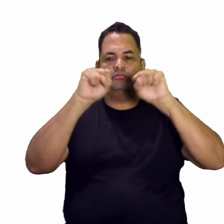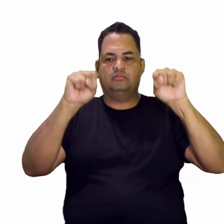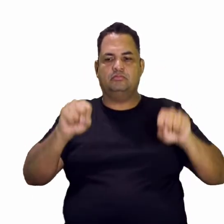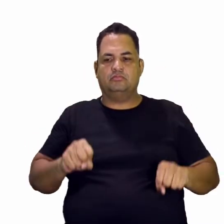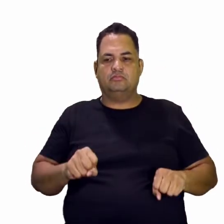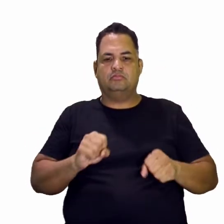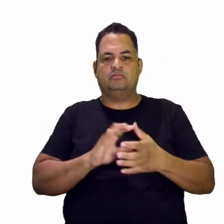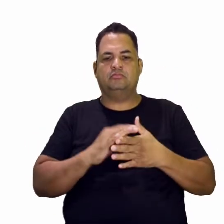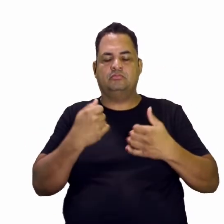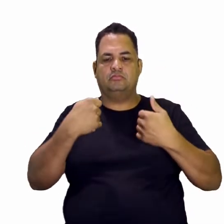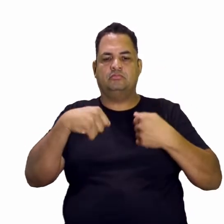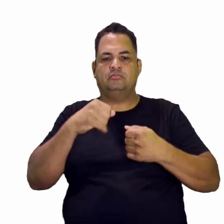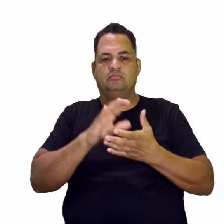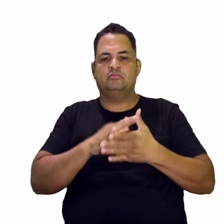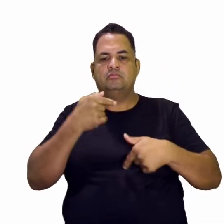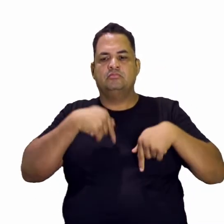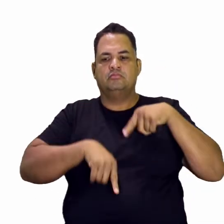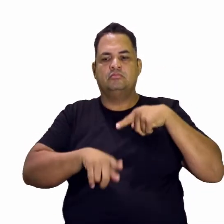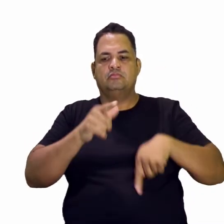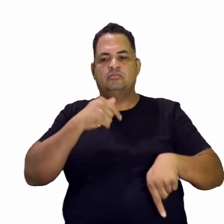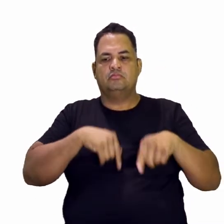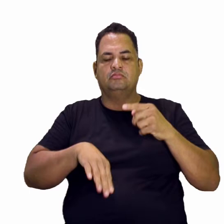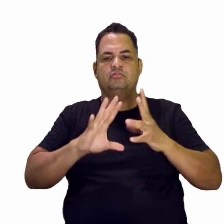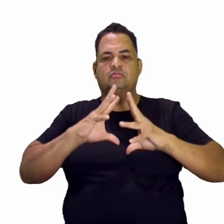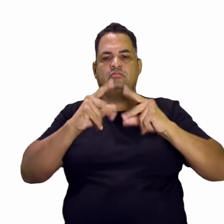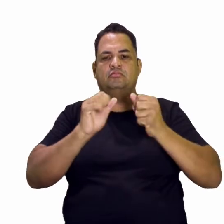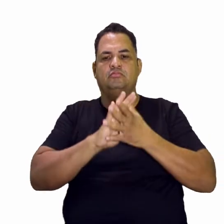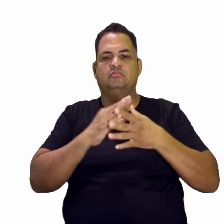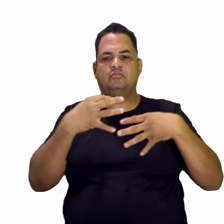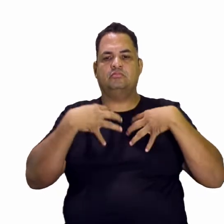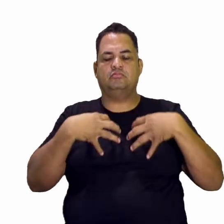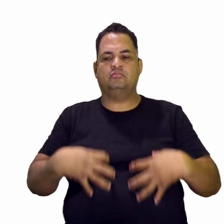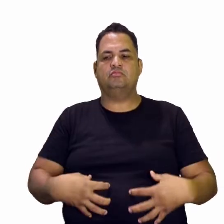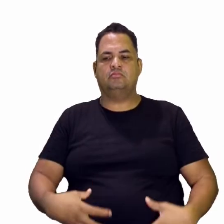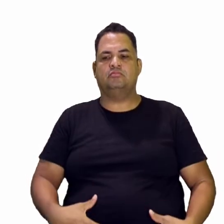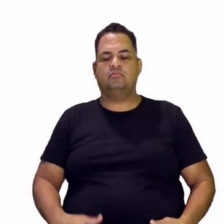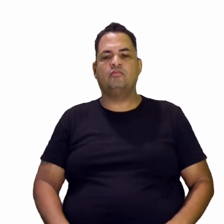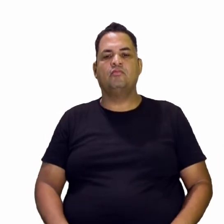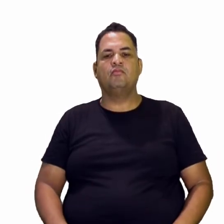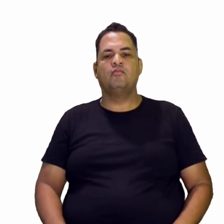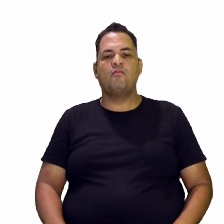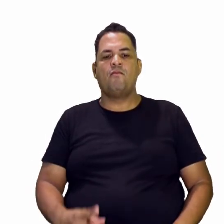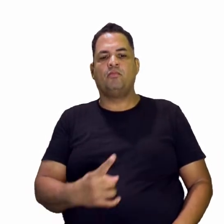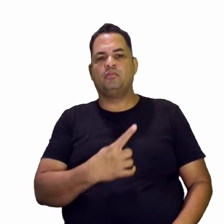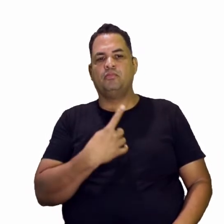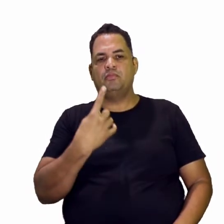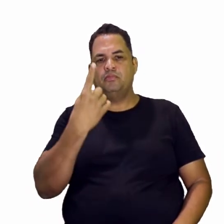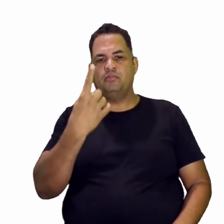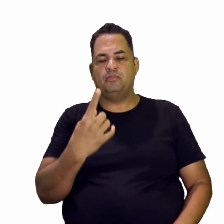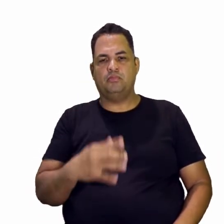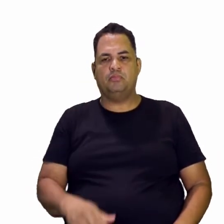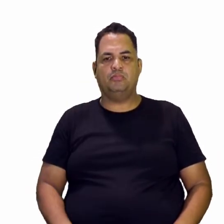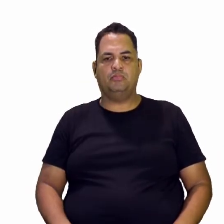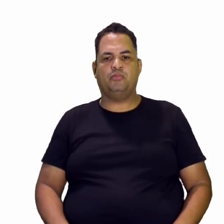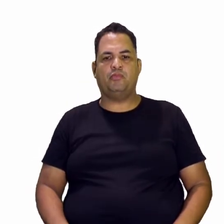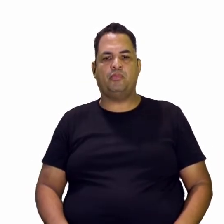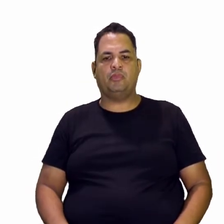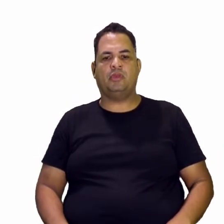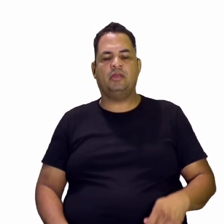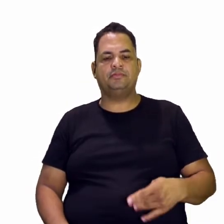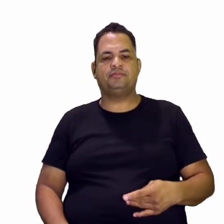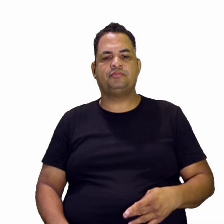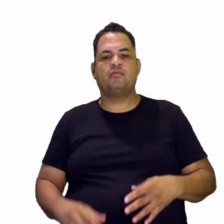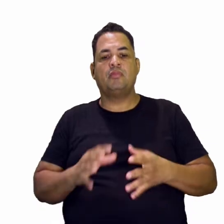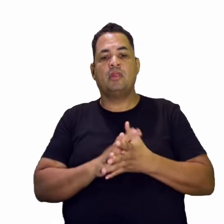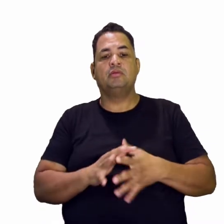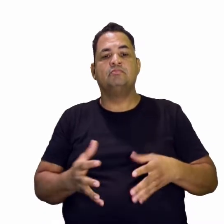sistemas que vão permitir o funcionamento de todo o nosso organismo, correto? Só que no caso desses organismos aqui, dos protistas, você